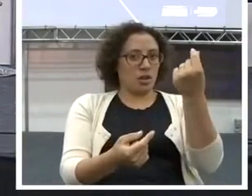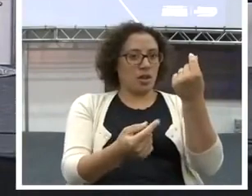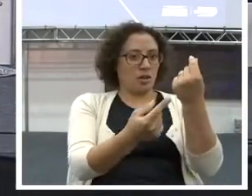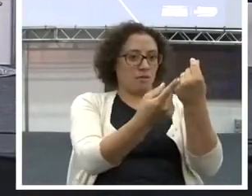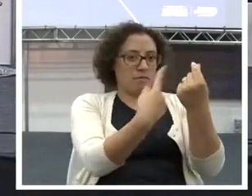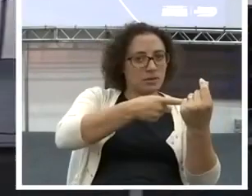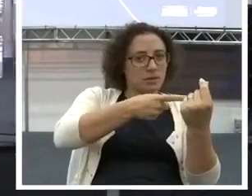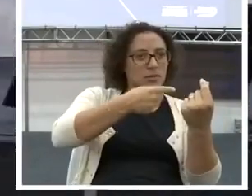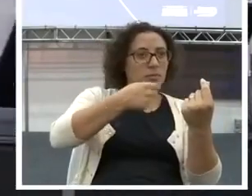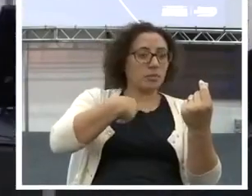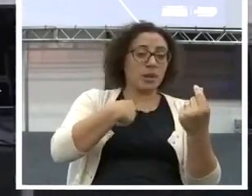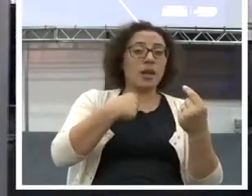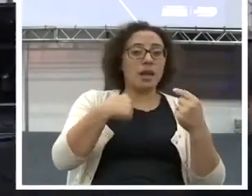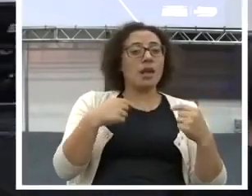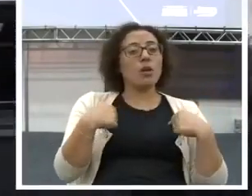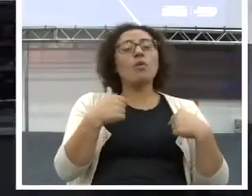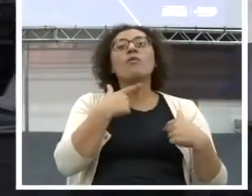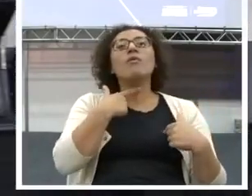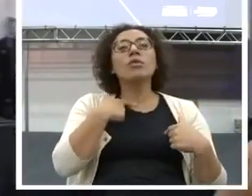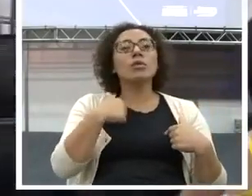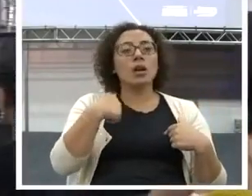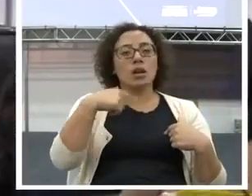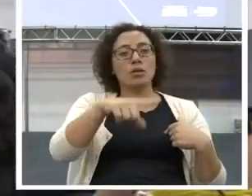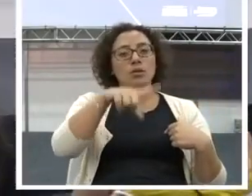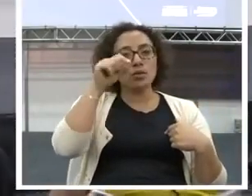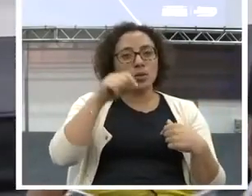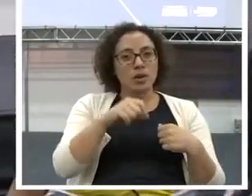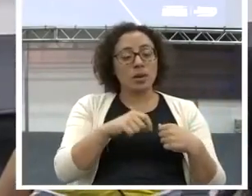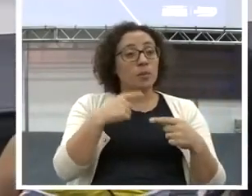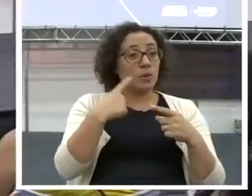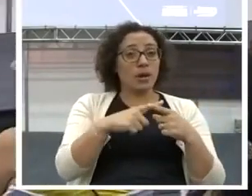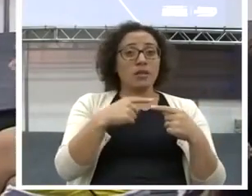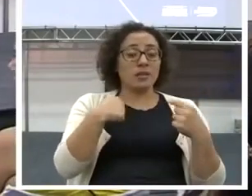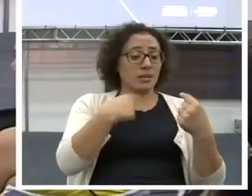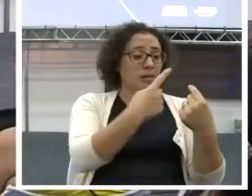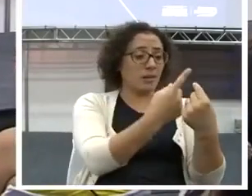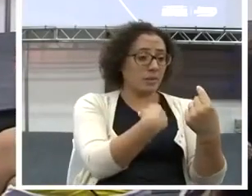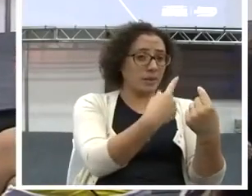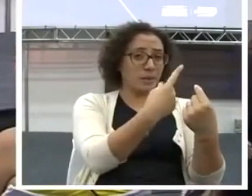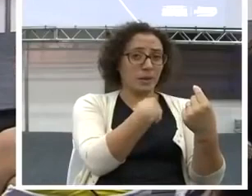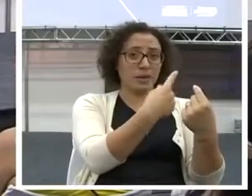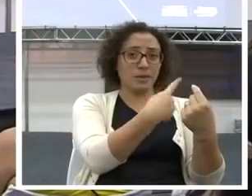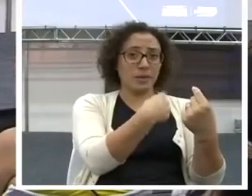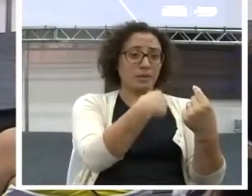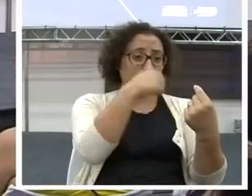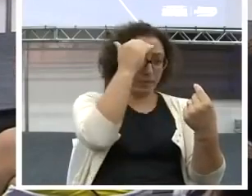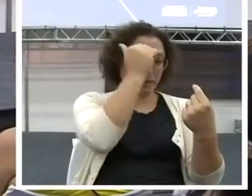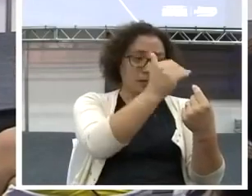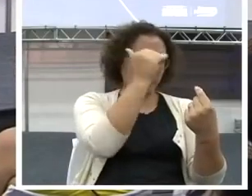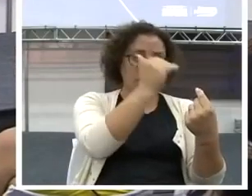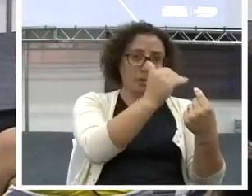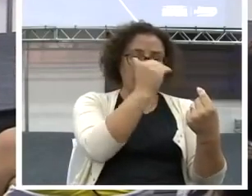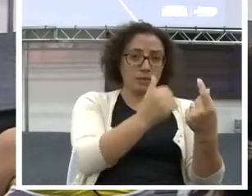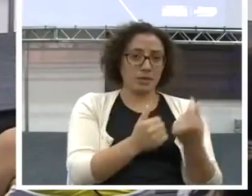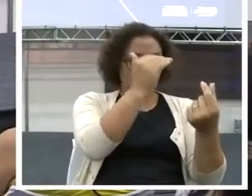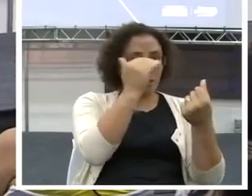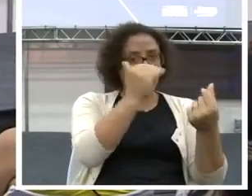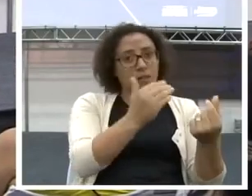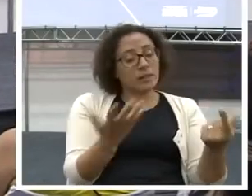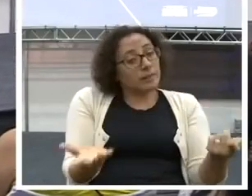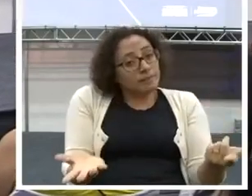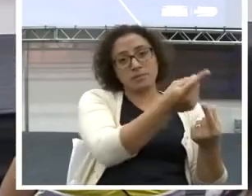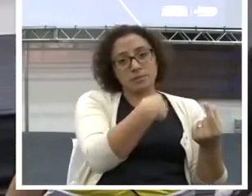quem governa ele. Quando você é dependente do dinheiro, é ele que te governa. Você tem um patrão que se chama dinheiro.